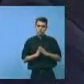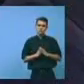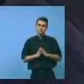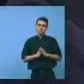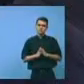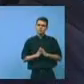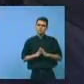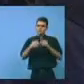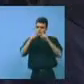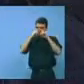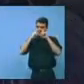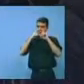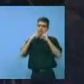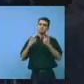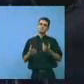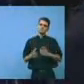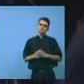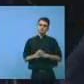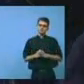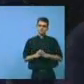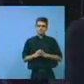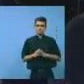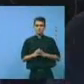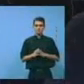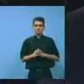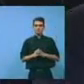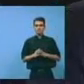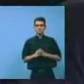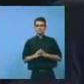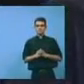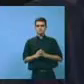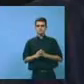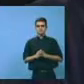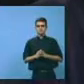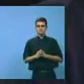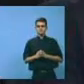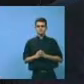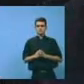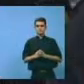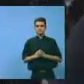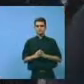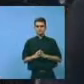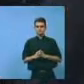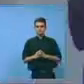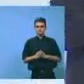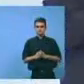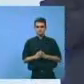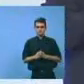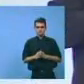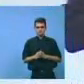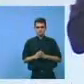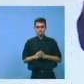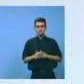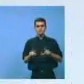Jefté, antes de morrer, pediu 2 meses para chorar sua virgindade, e chorou 2 meses